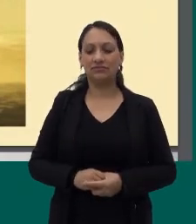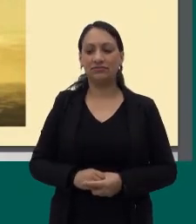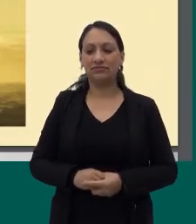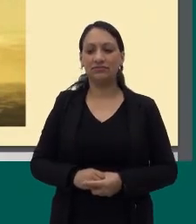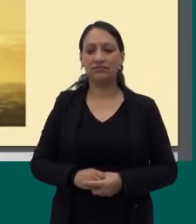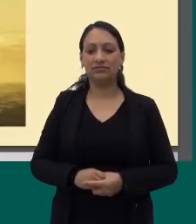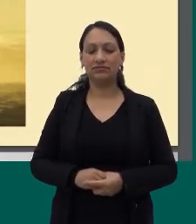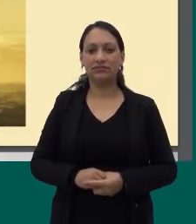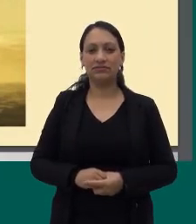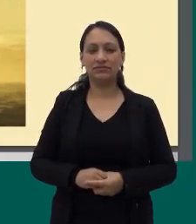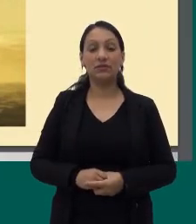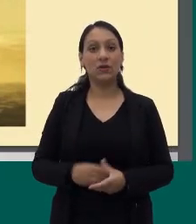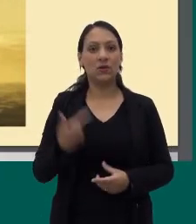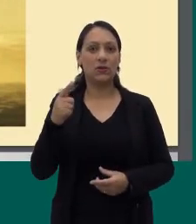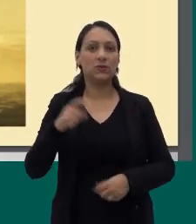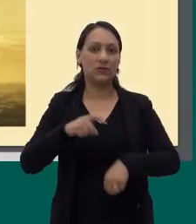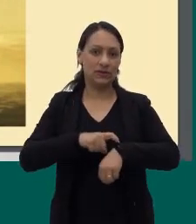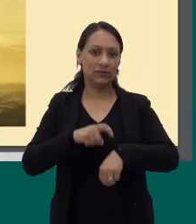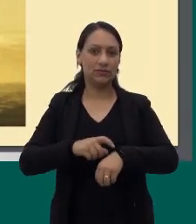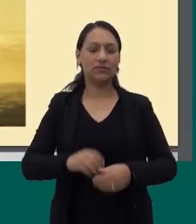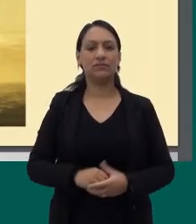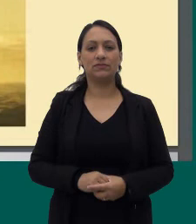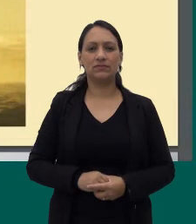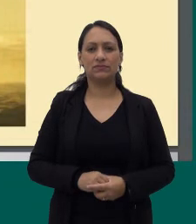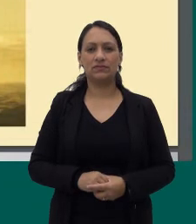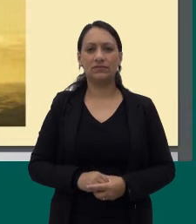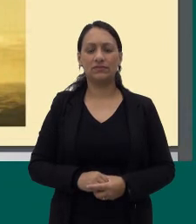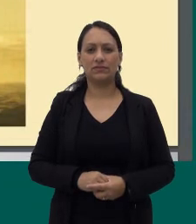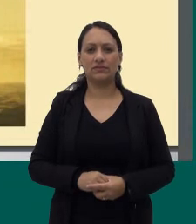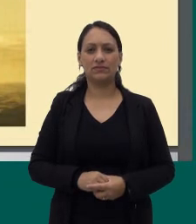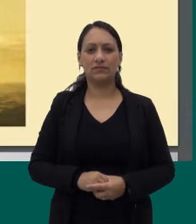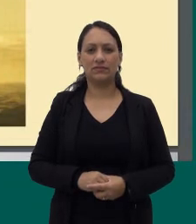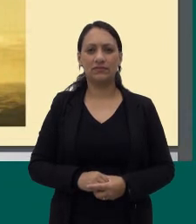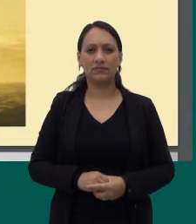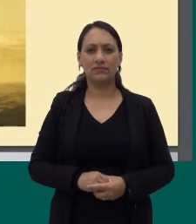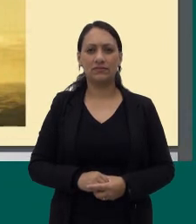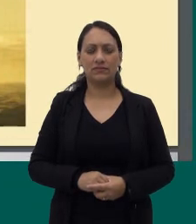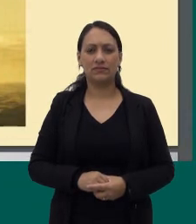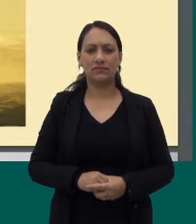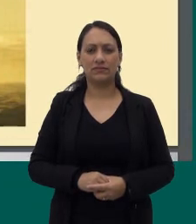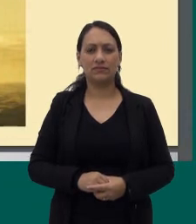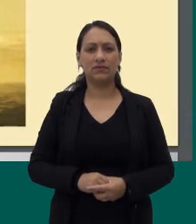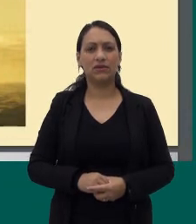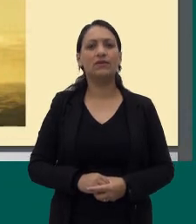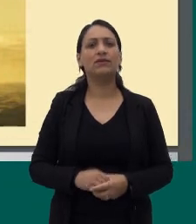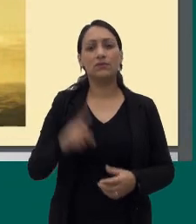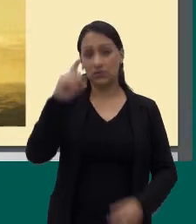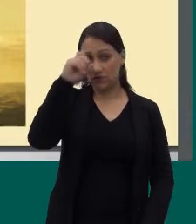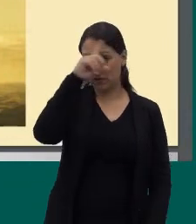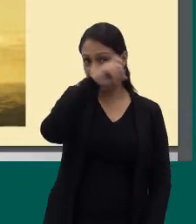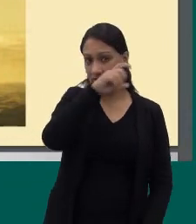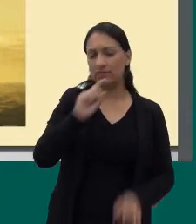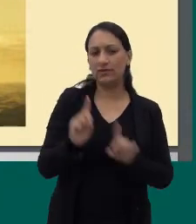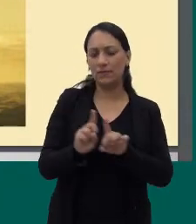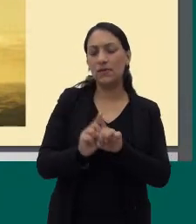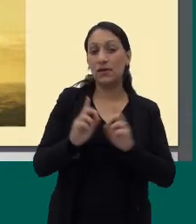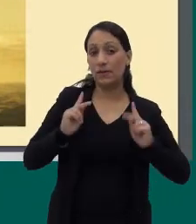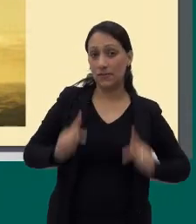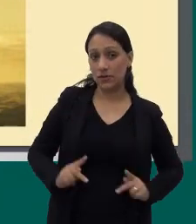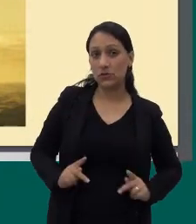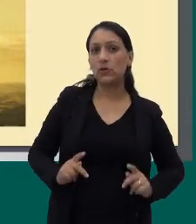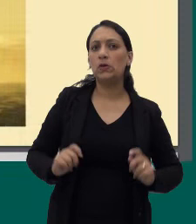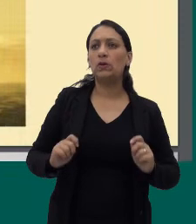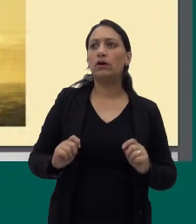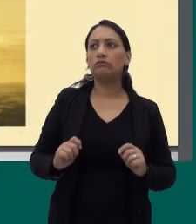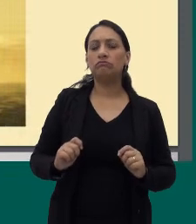Então, é um outro tempo. E que talvez, né, gente, uma das dificuldades que daí essa pessoa ela também pode ter